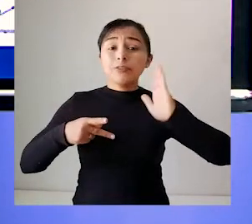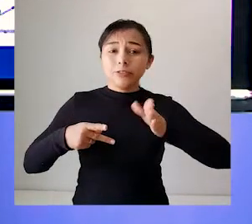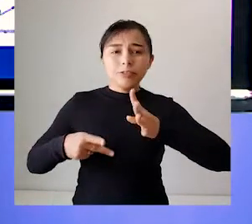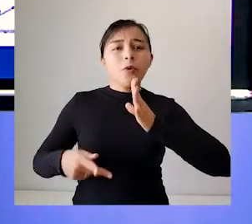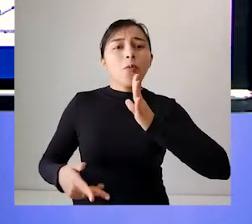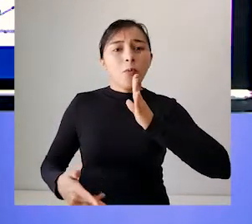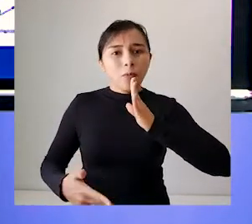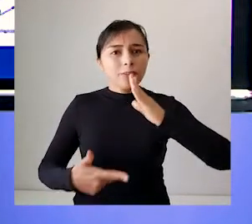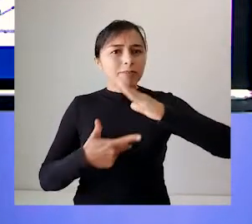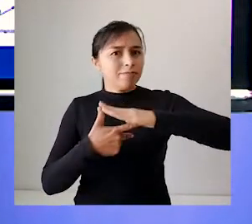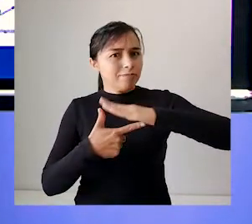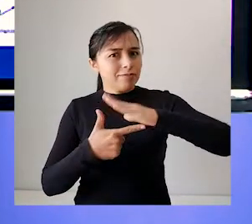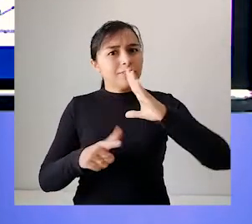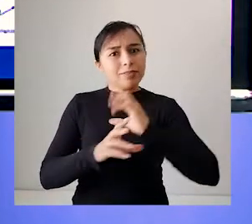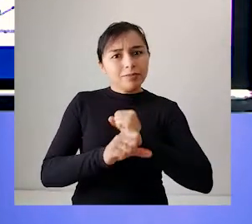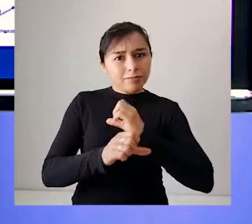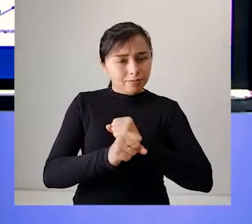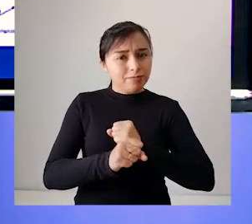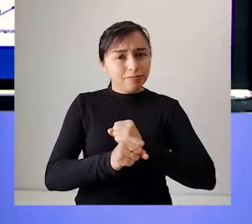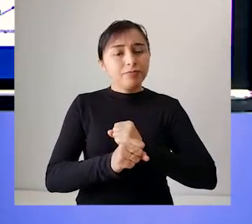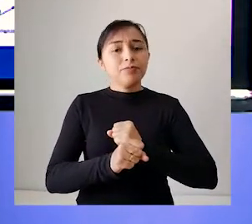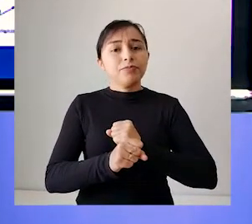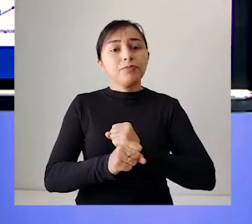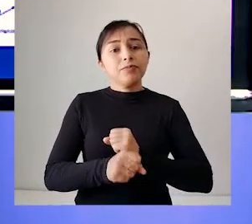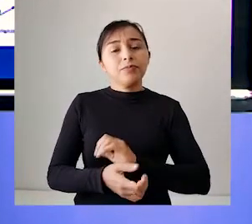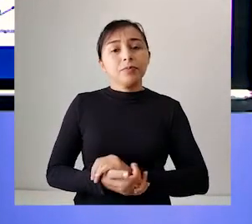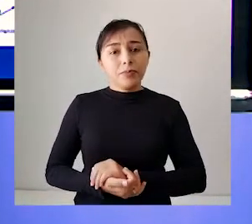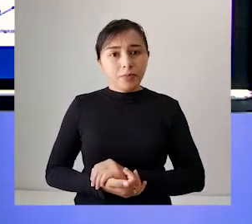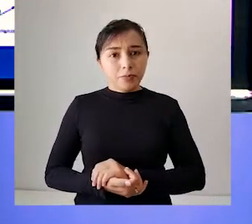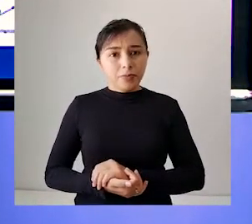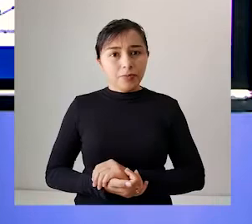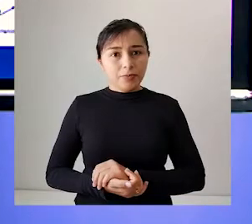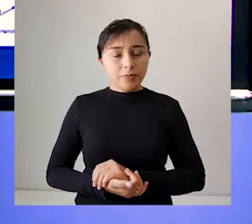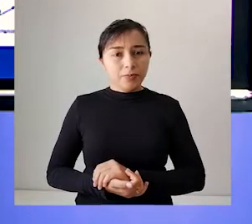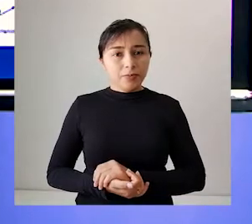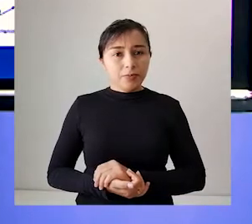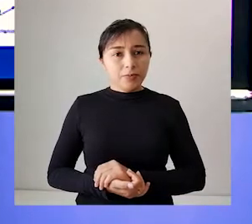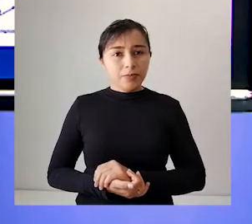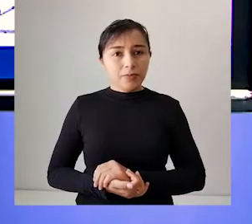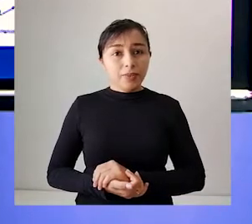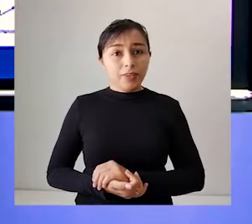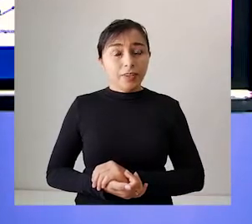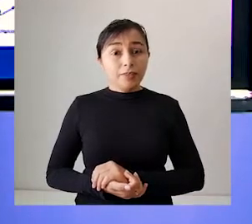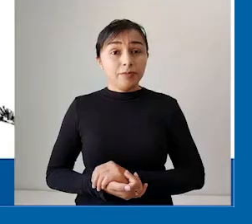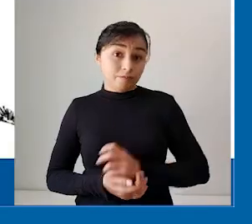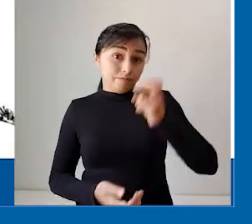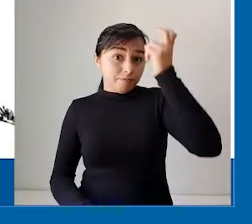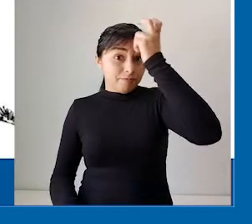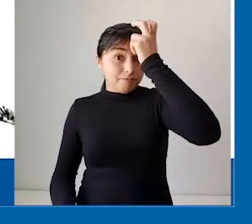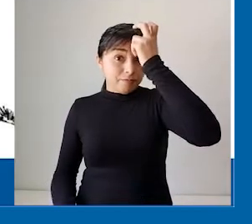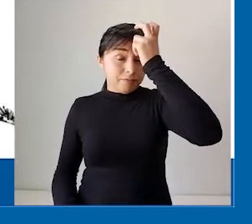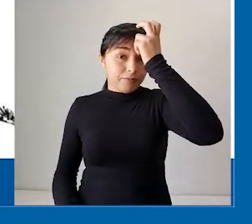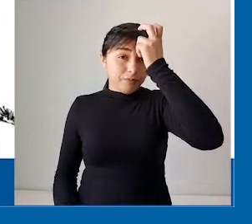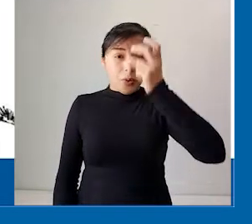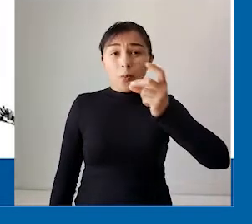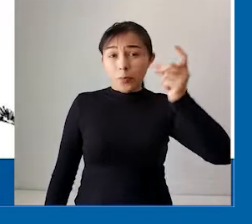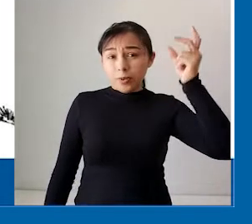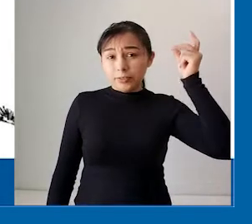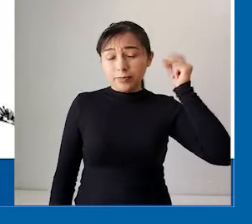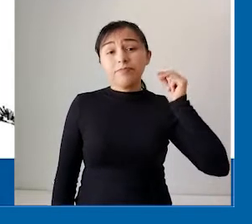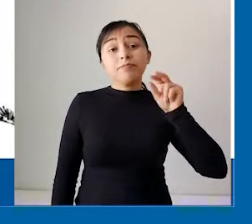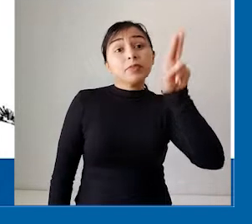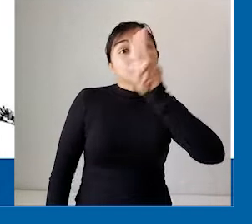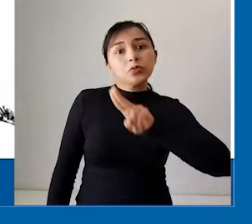conhecimento sobre esses termos pitagóricos, sobre o Teorema de Pitágoras. No Egito, os antigos